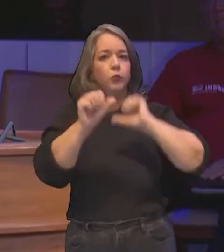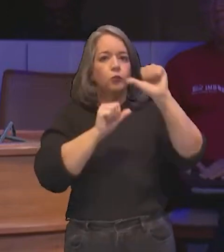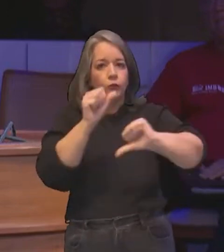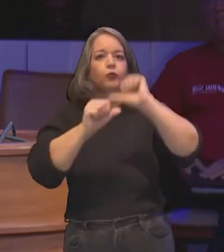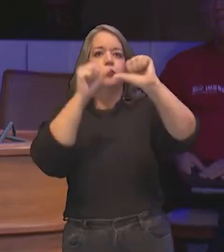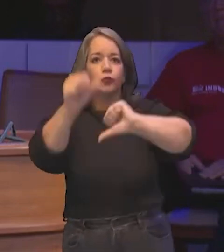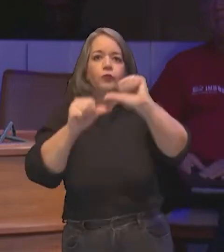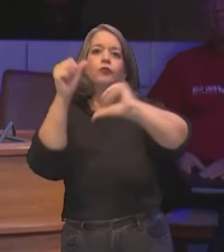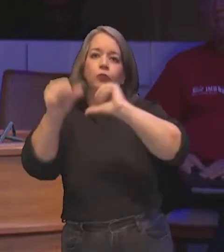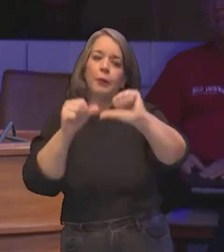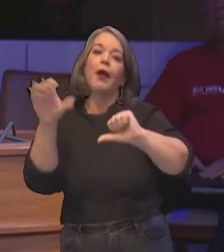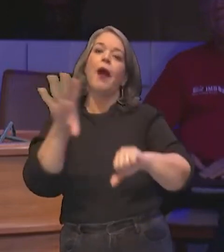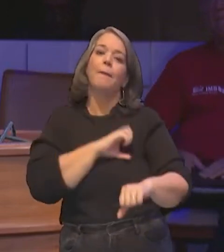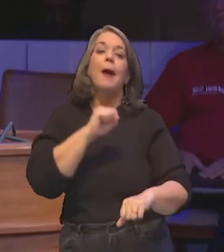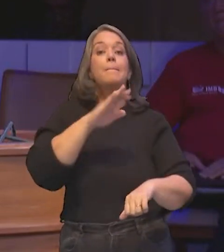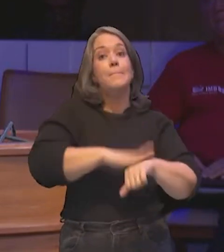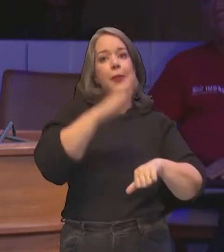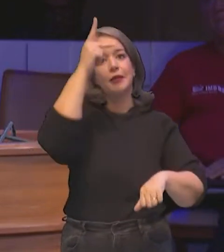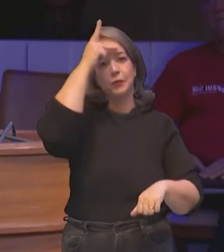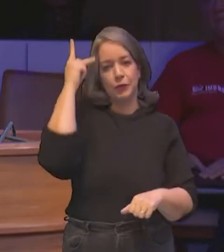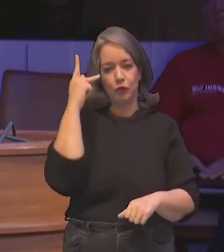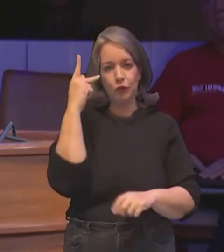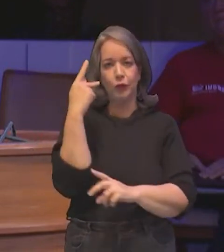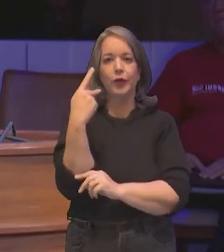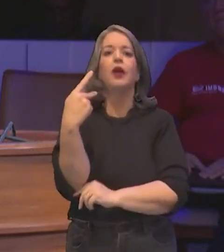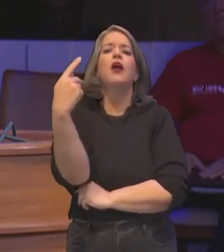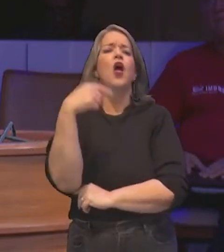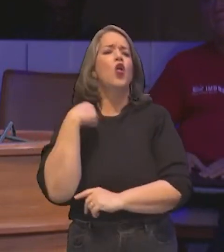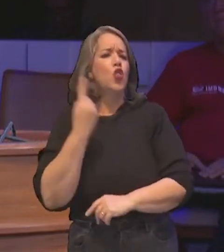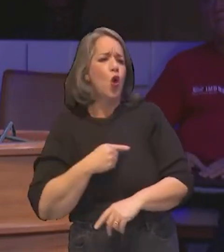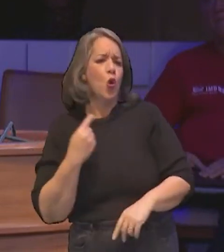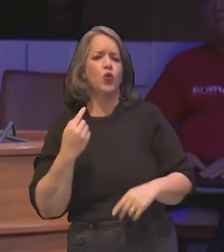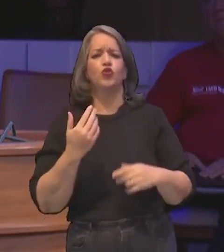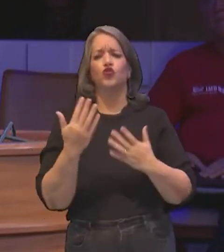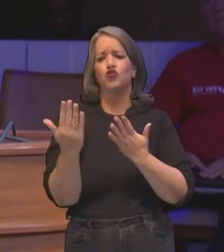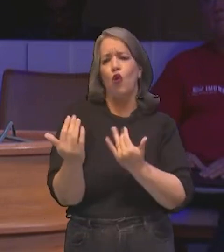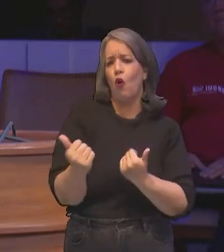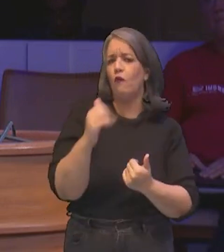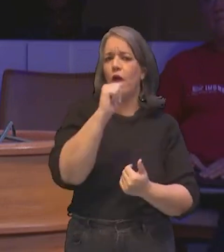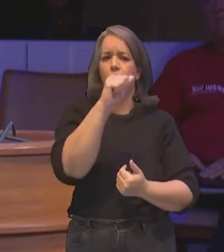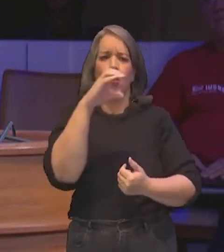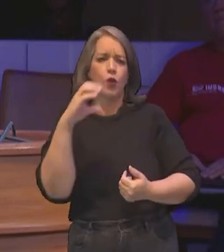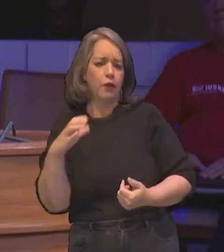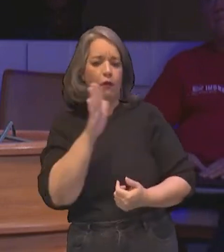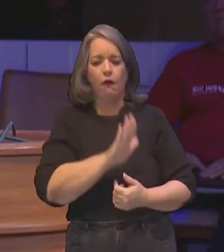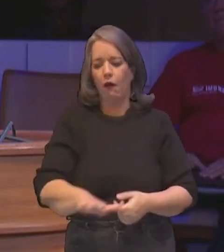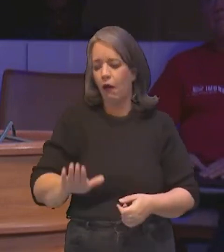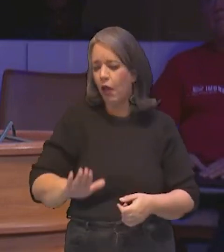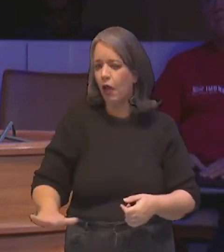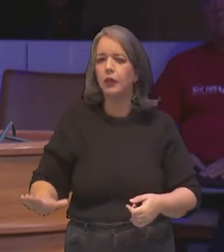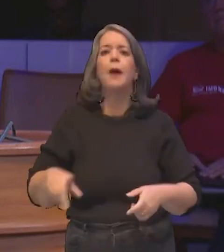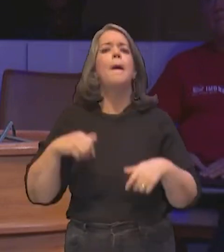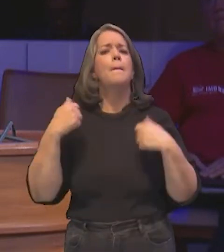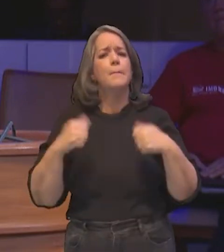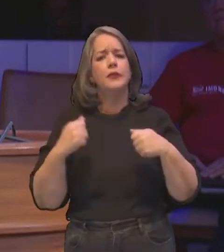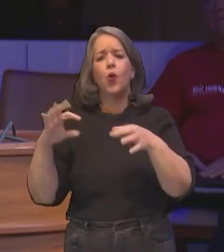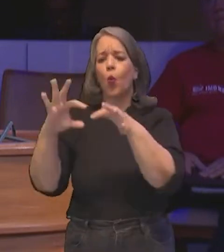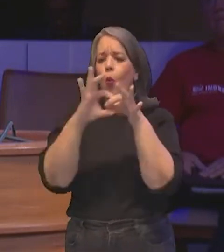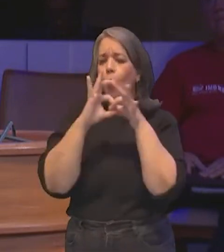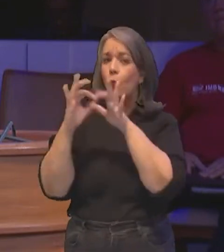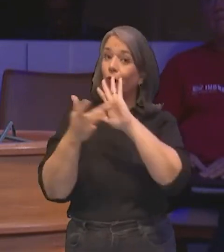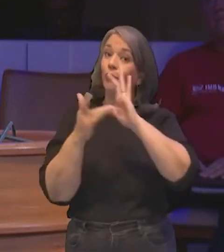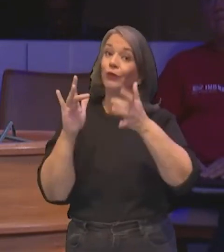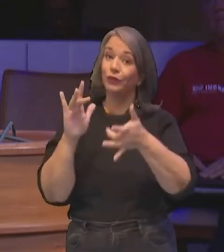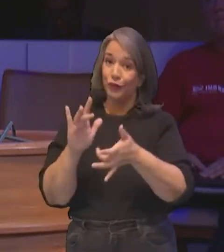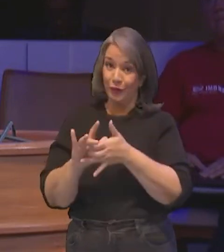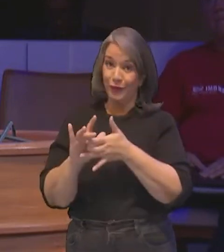adolescentes ou crianças, devemos entrar em comunhão com Cristo para que o Deus da palavra possa ensinar a nós como